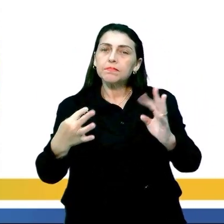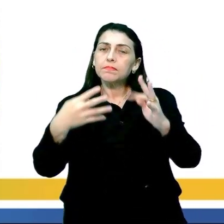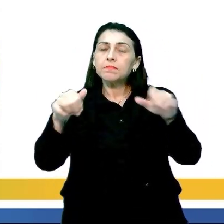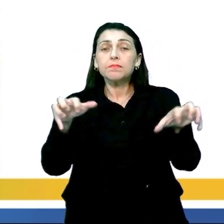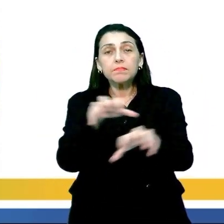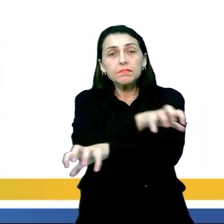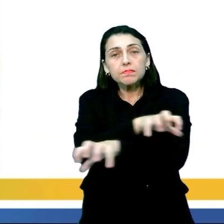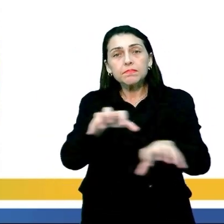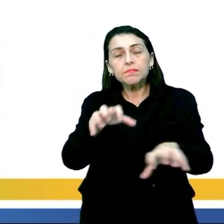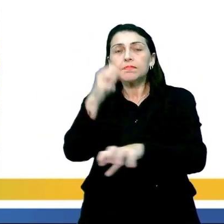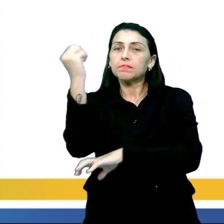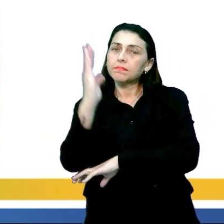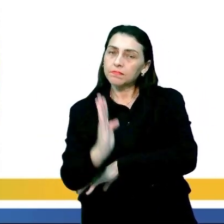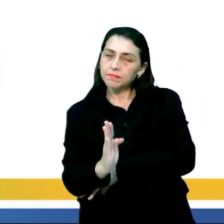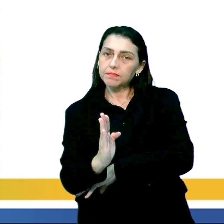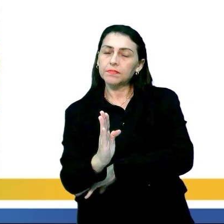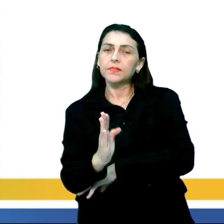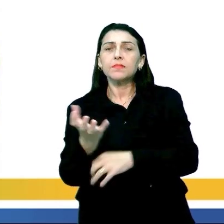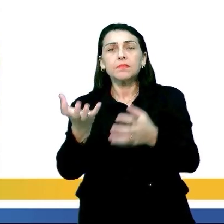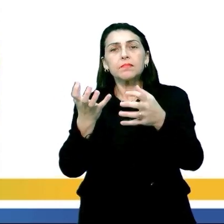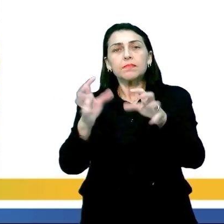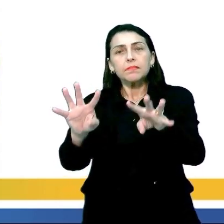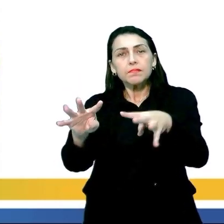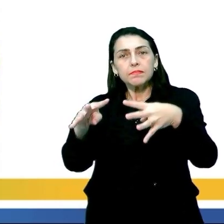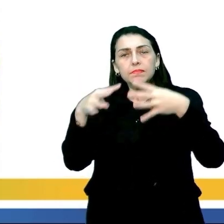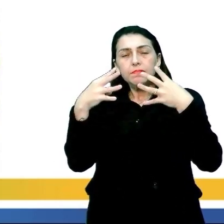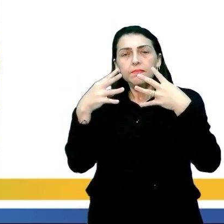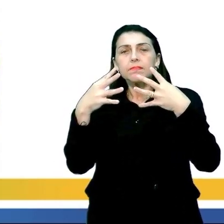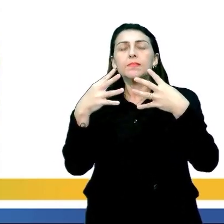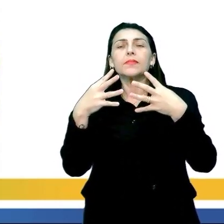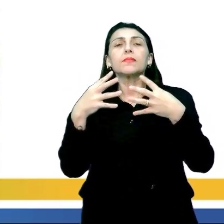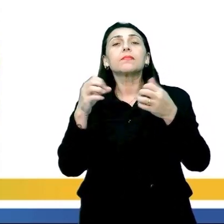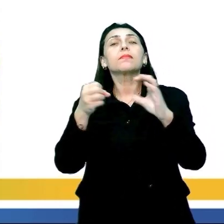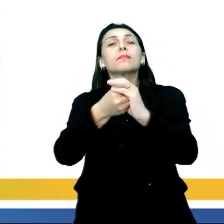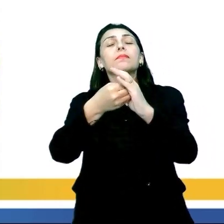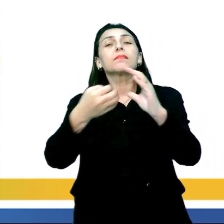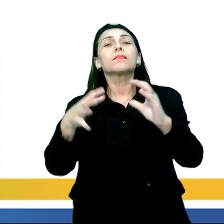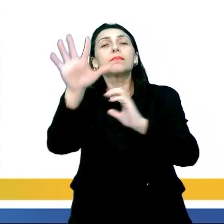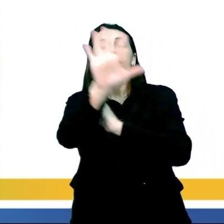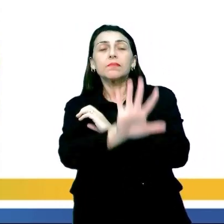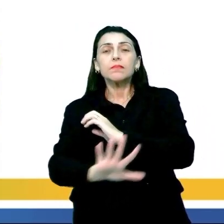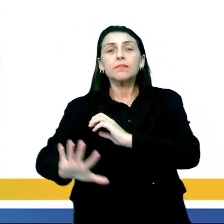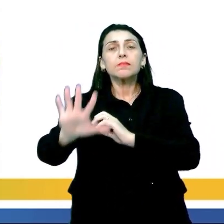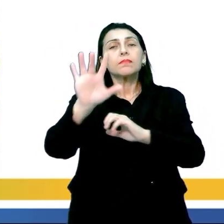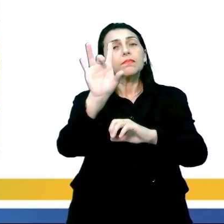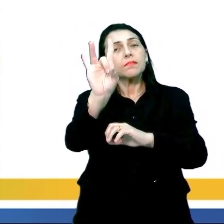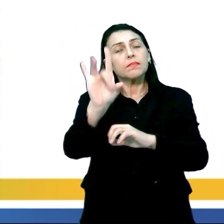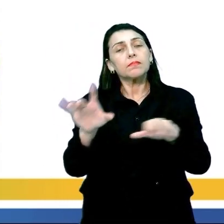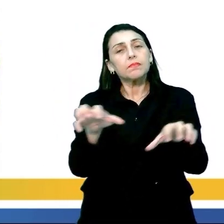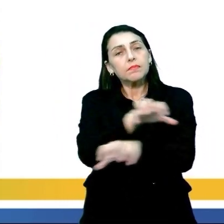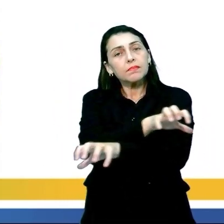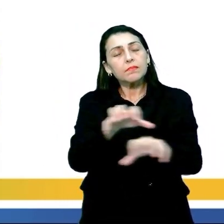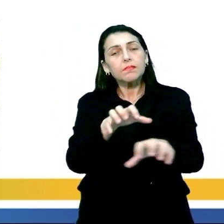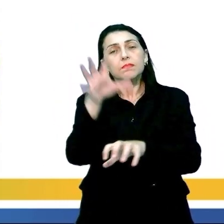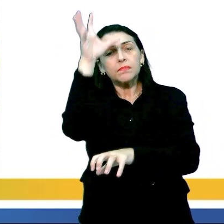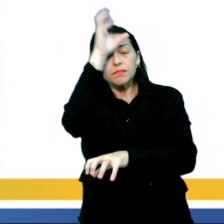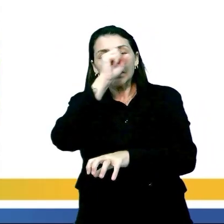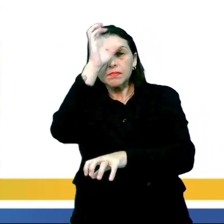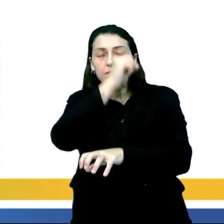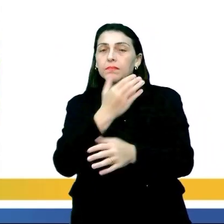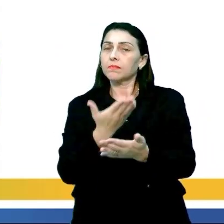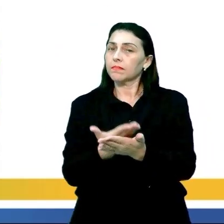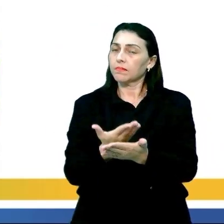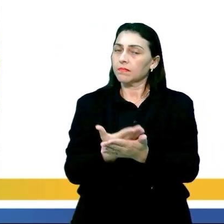todos os biomas brasileiros. Então, eu quero chamar a atenção de vocês para as características gerais aí de cada bioma que a gente aprendeu durante